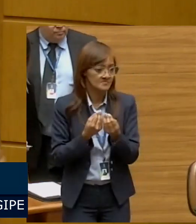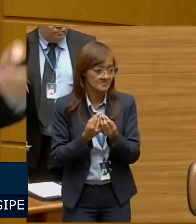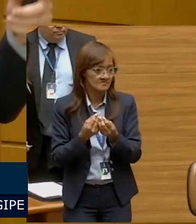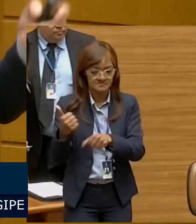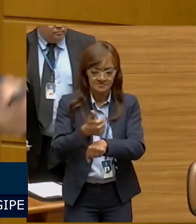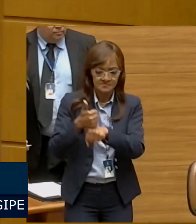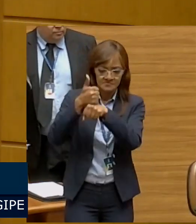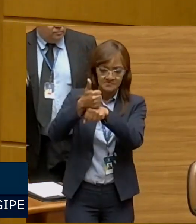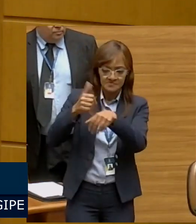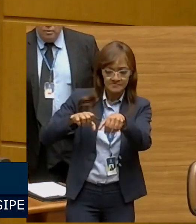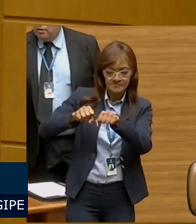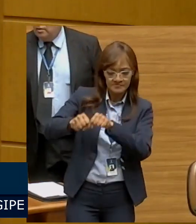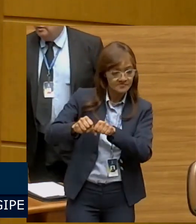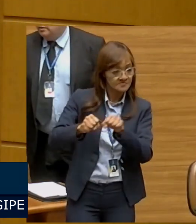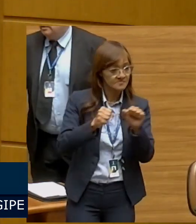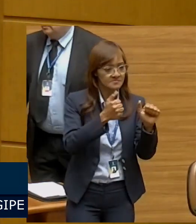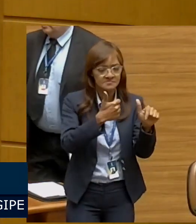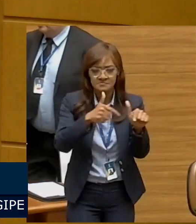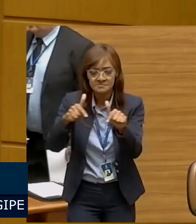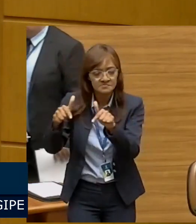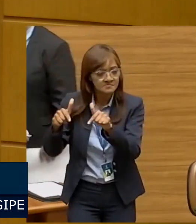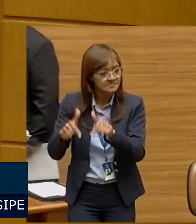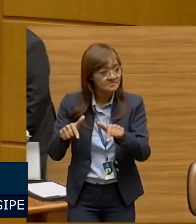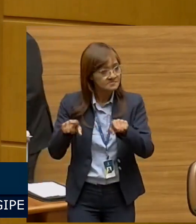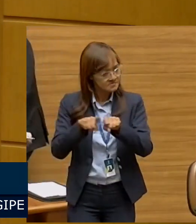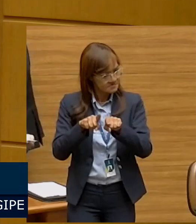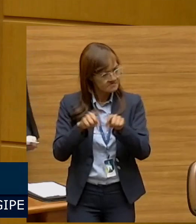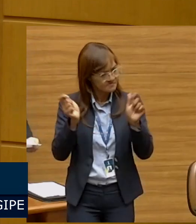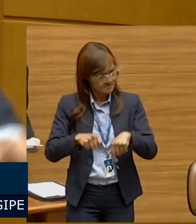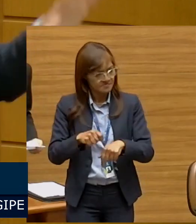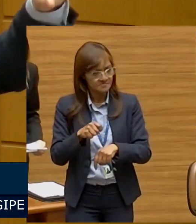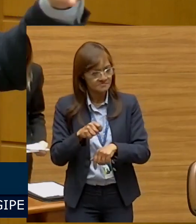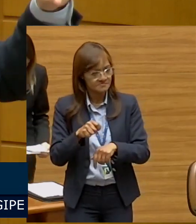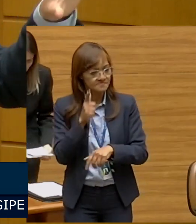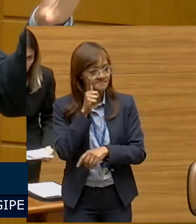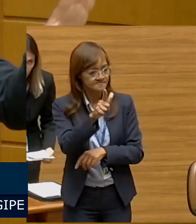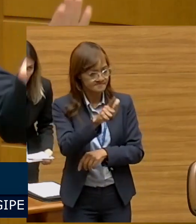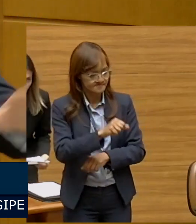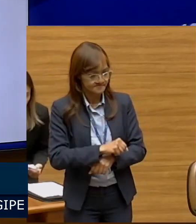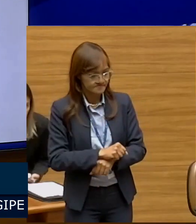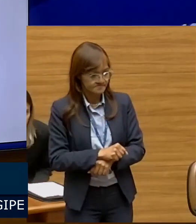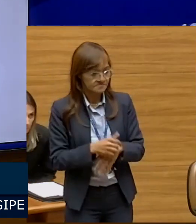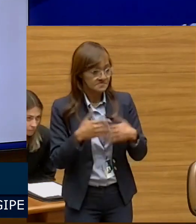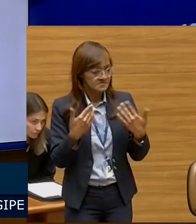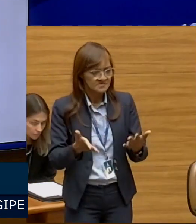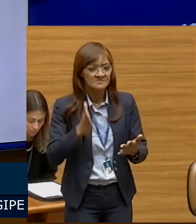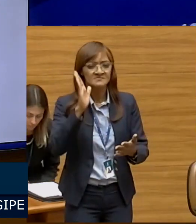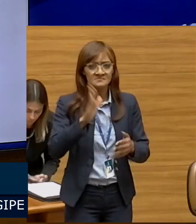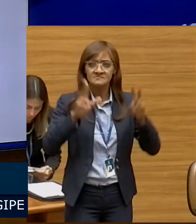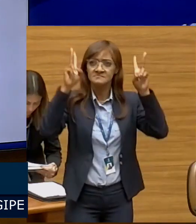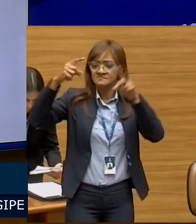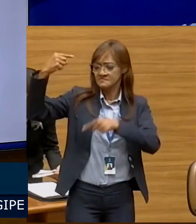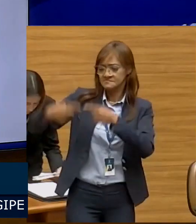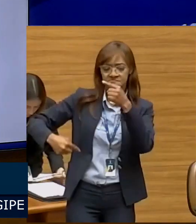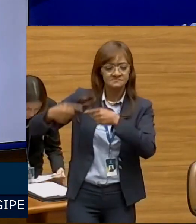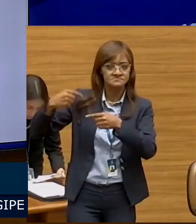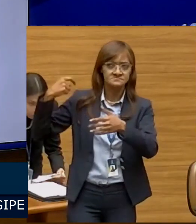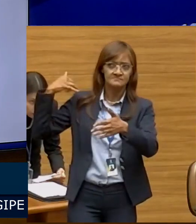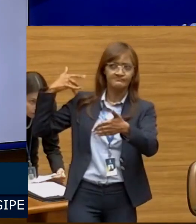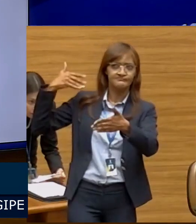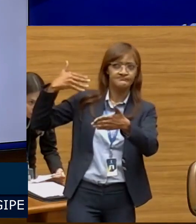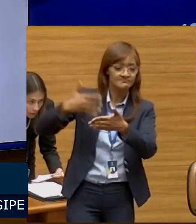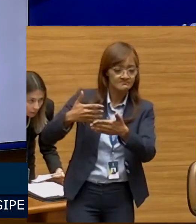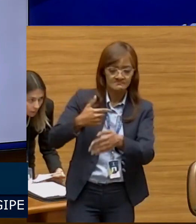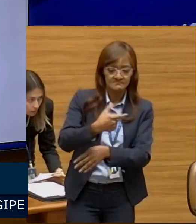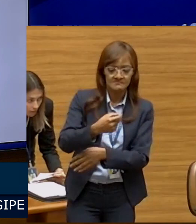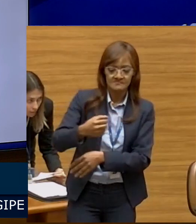profissionais, condições de trabalho, para que a gente consiga ter. Essas alusões, gente, já foram discutidas desde 2007. Em